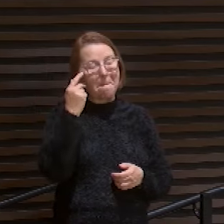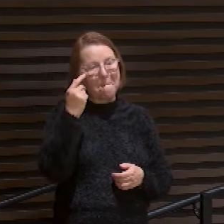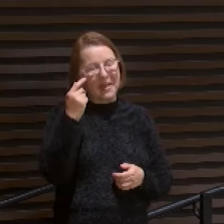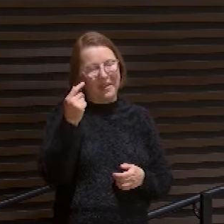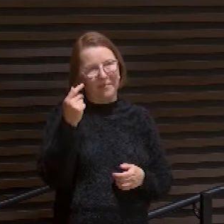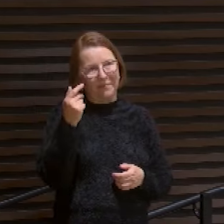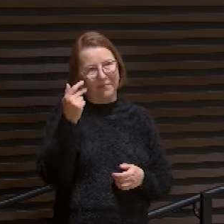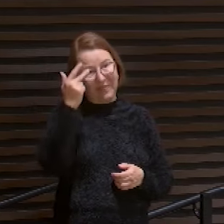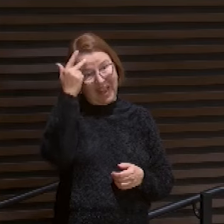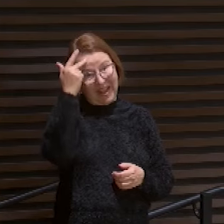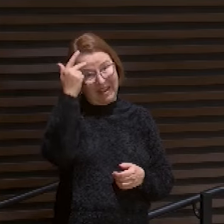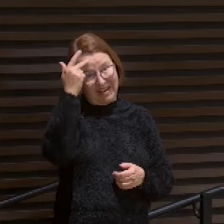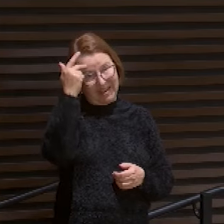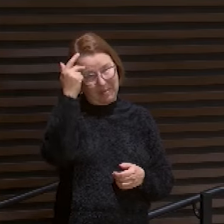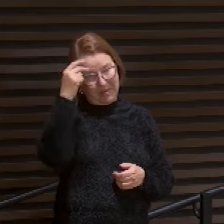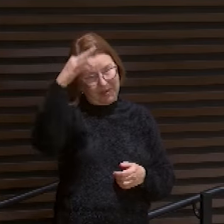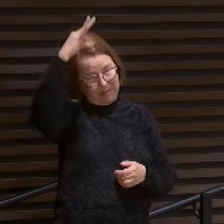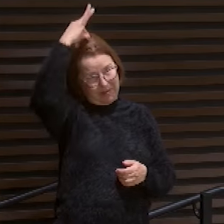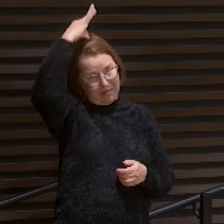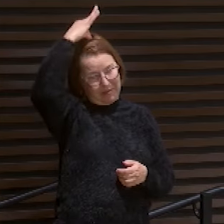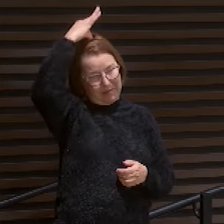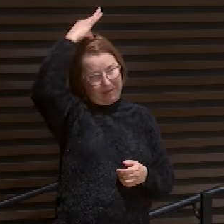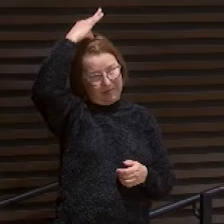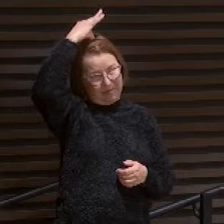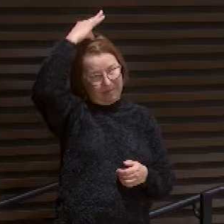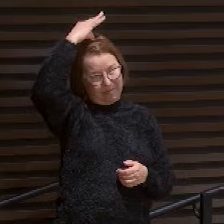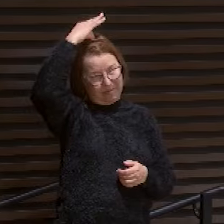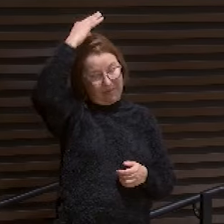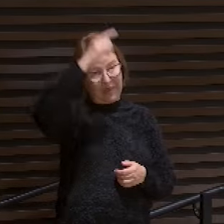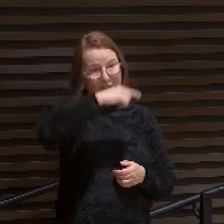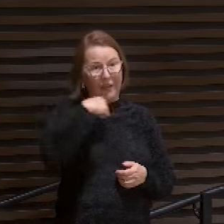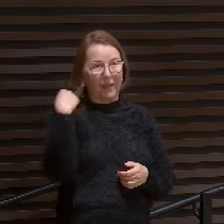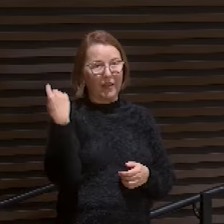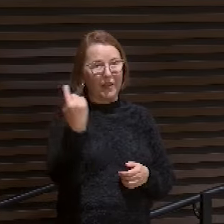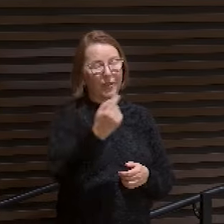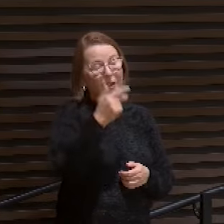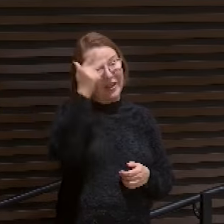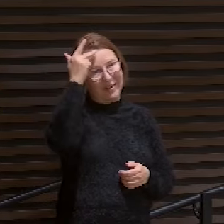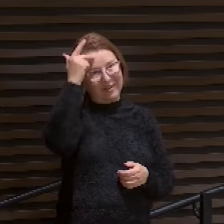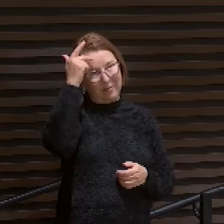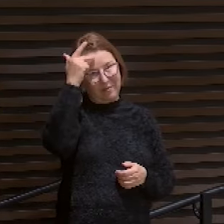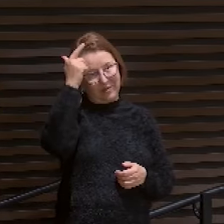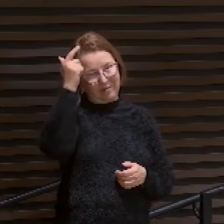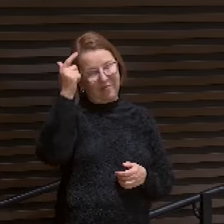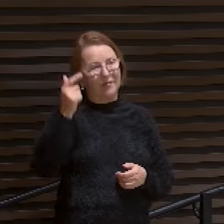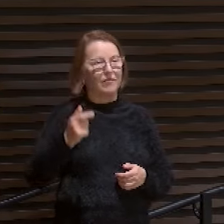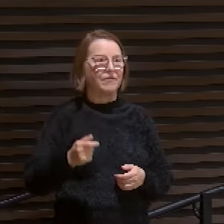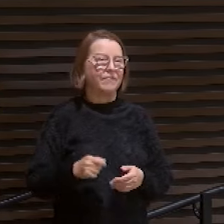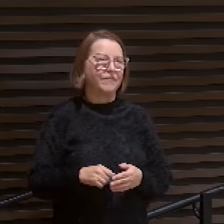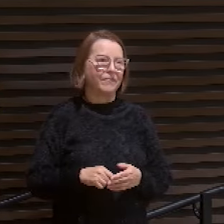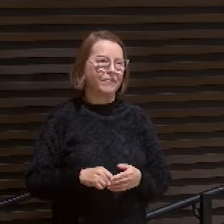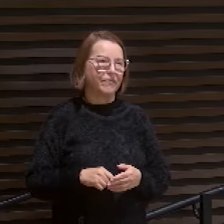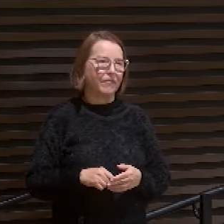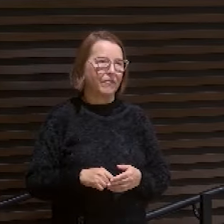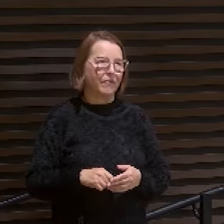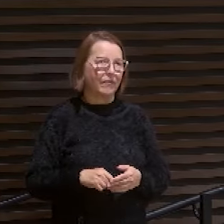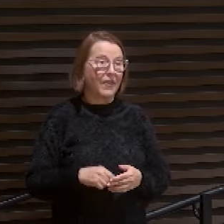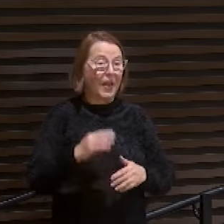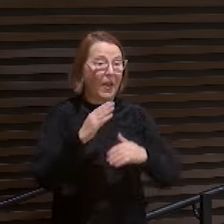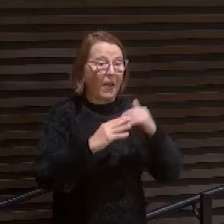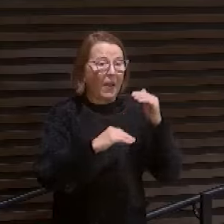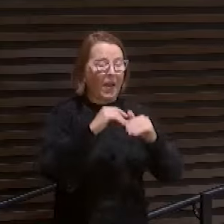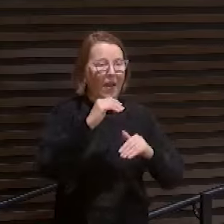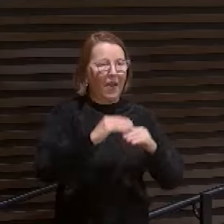memorial espiritual em que nós nos recordamos de uma obra que